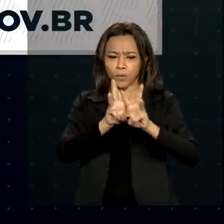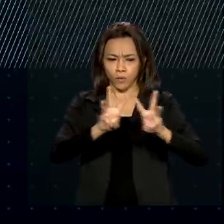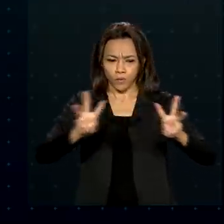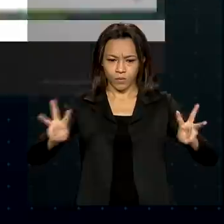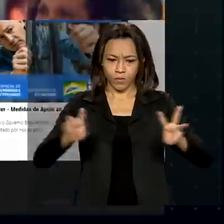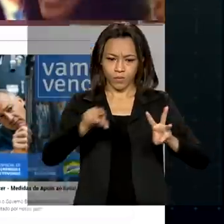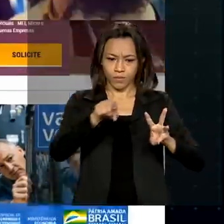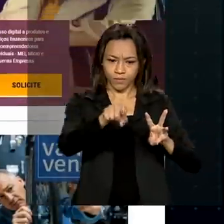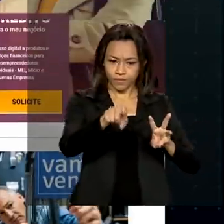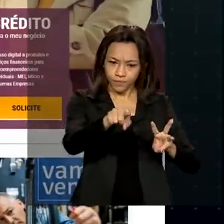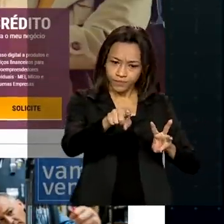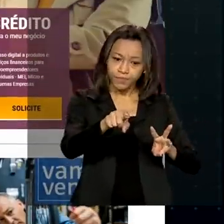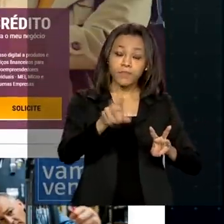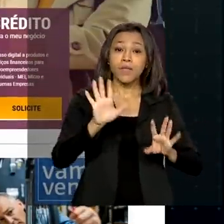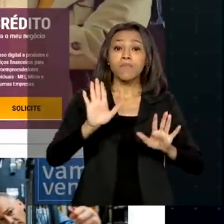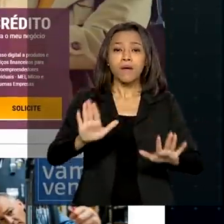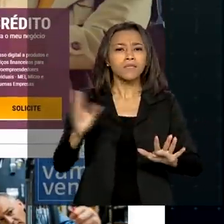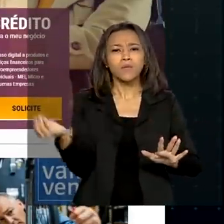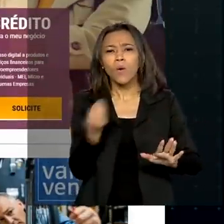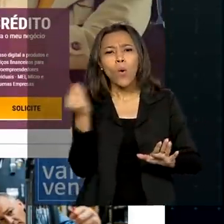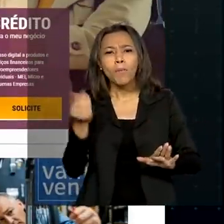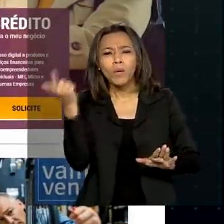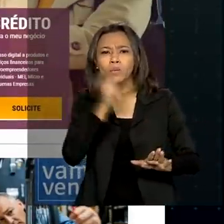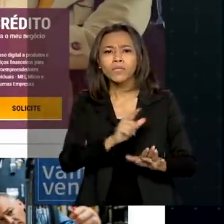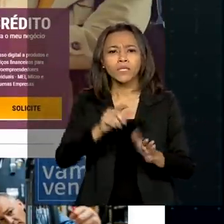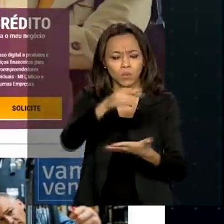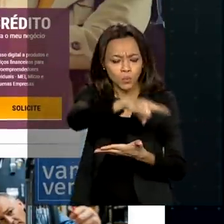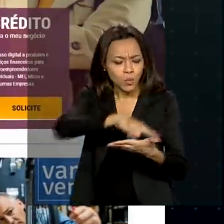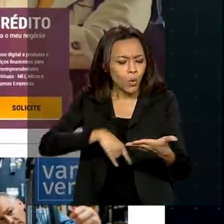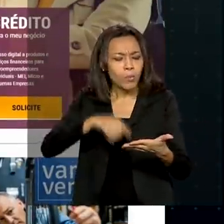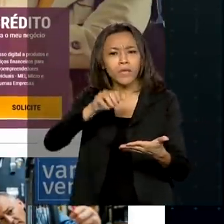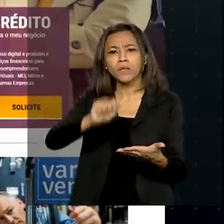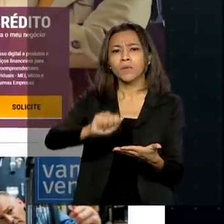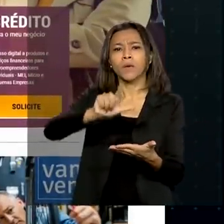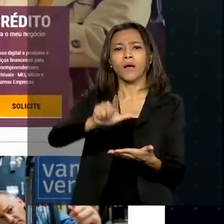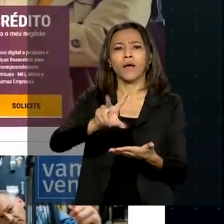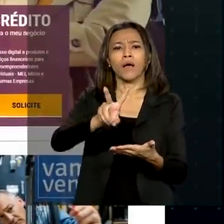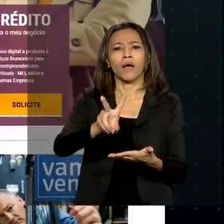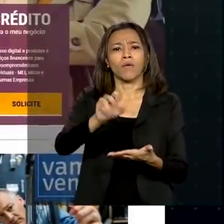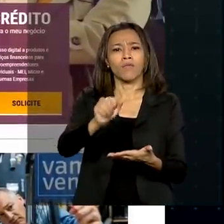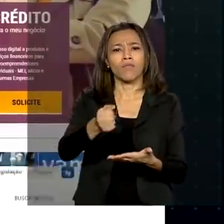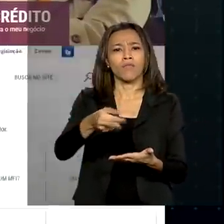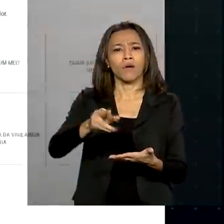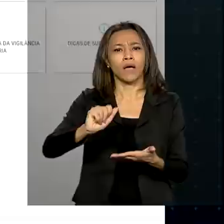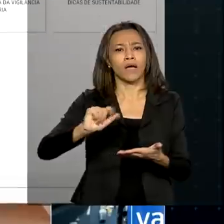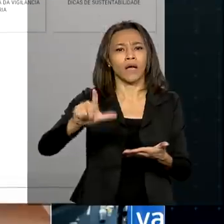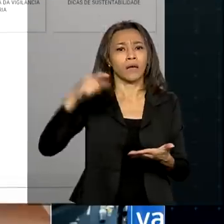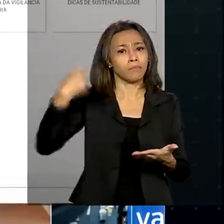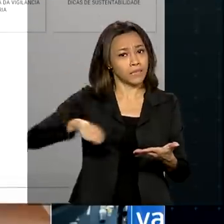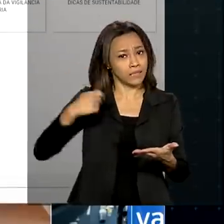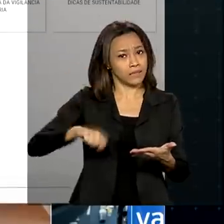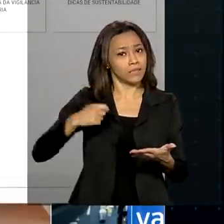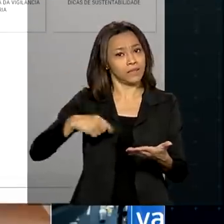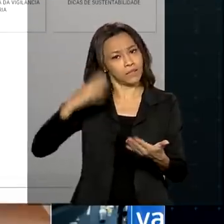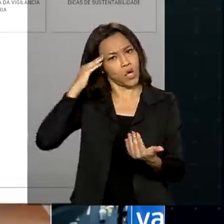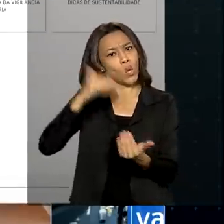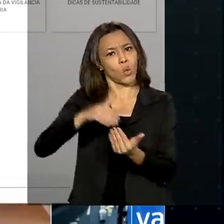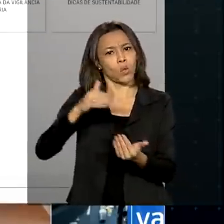empreendedor. Mas, para adquirir o alvará, é preciso concordar com o termo de responsabilidade.